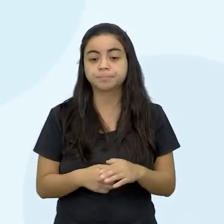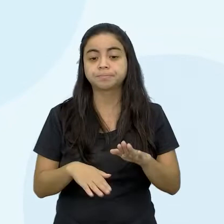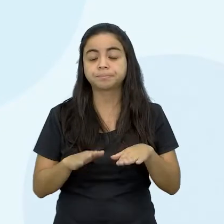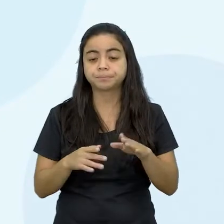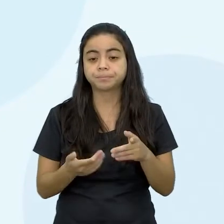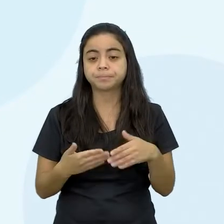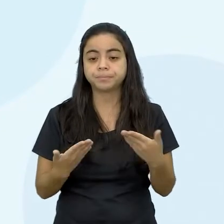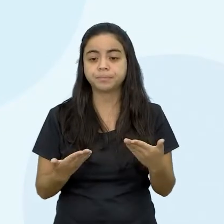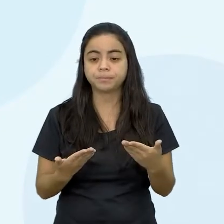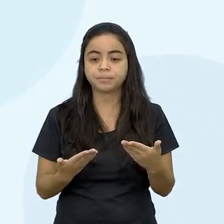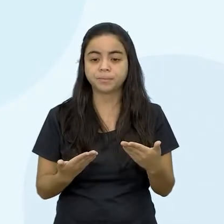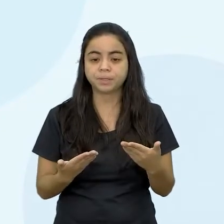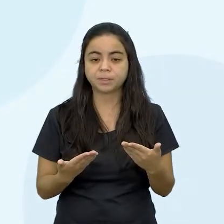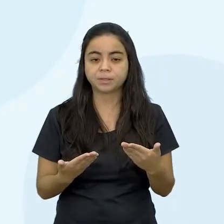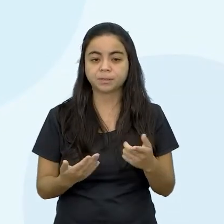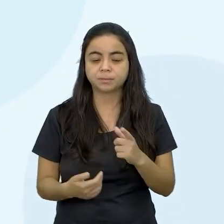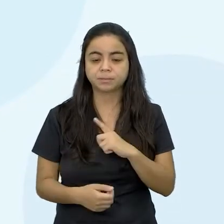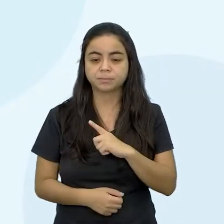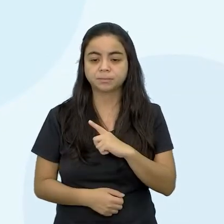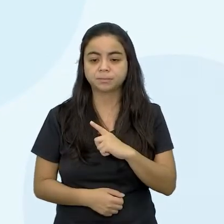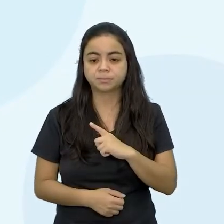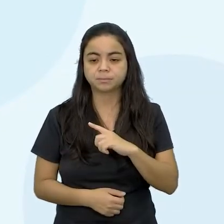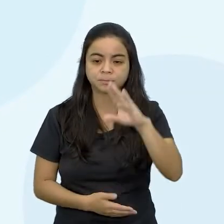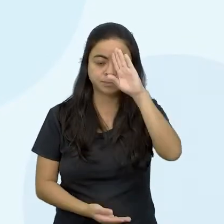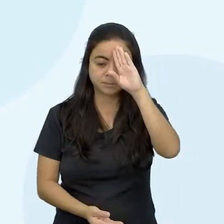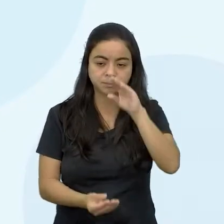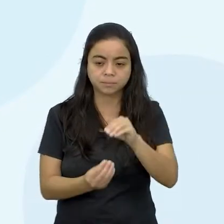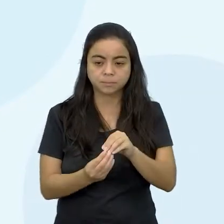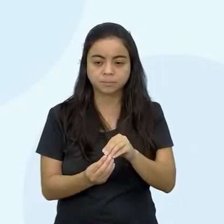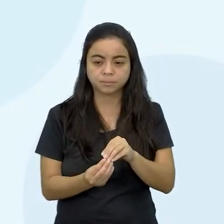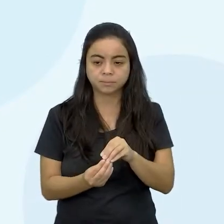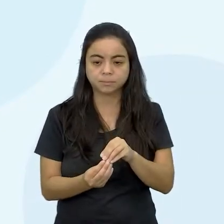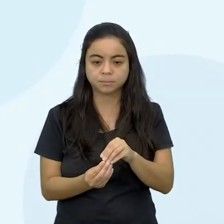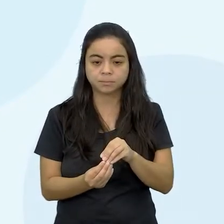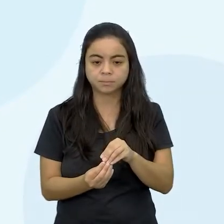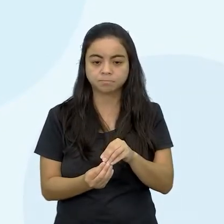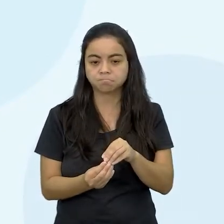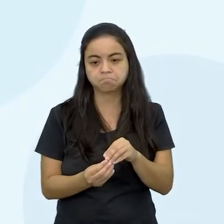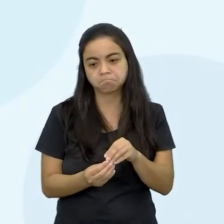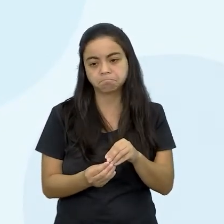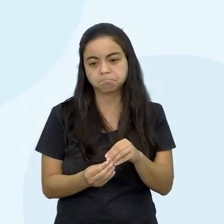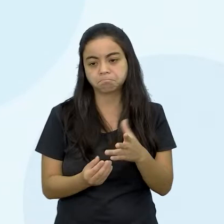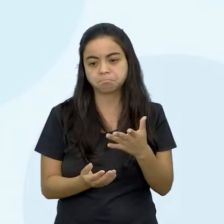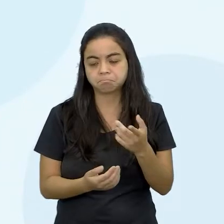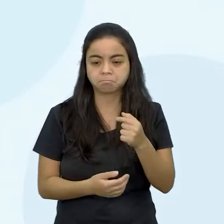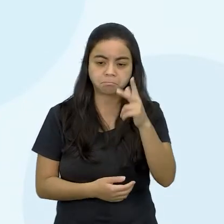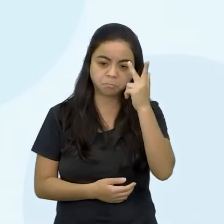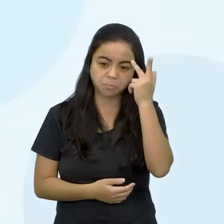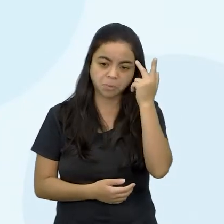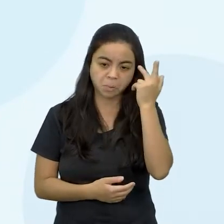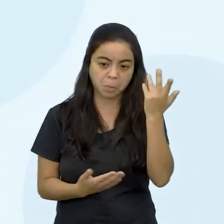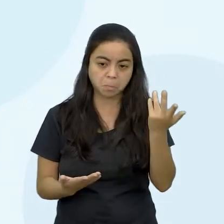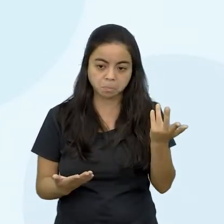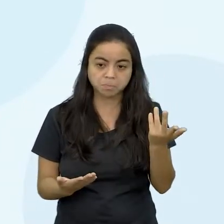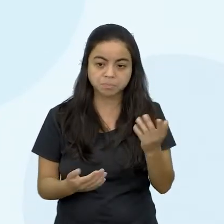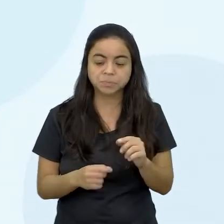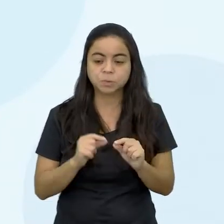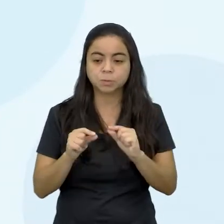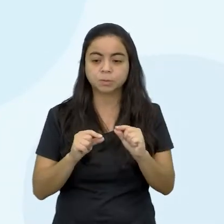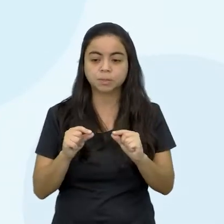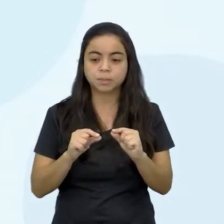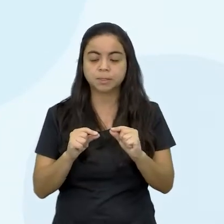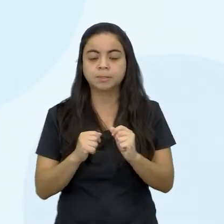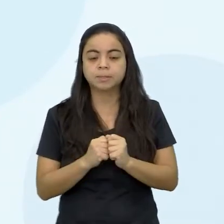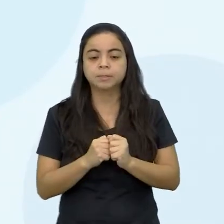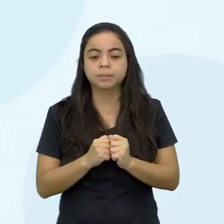praticamente chegamos aí uma uma conclusão uma conclusão até lógica de que